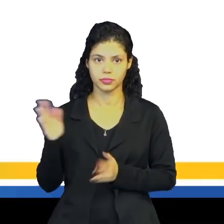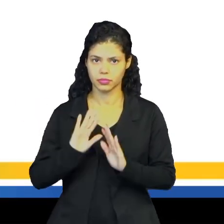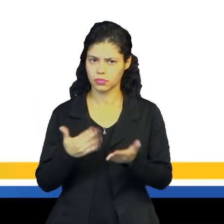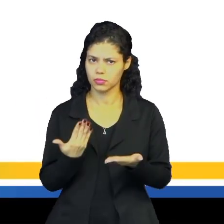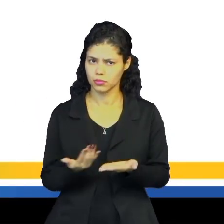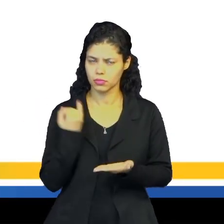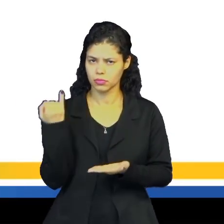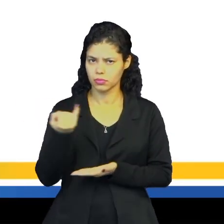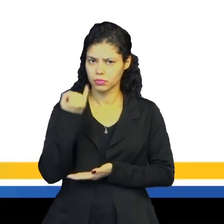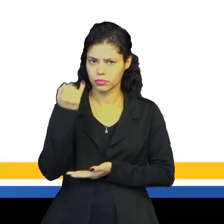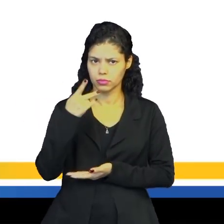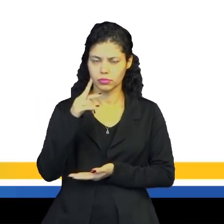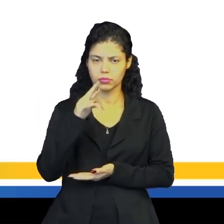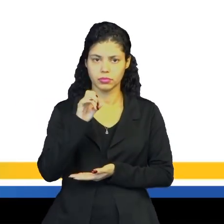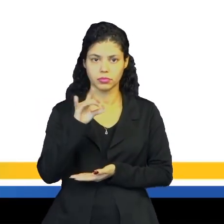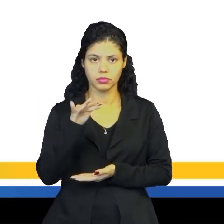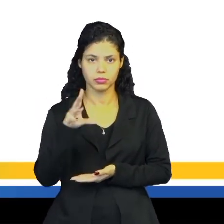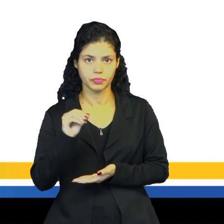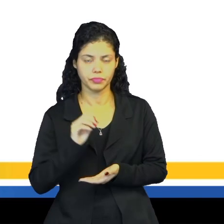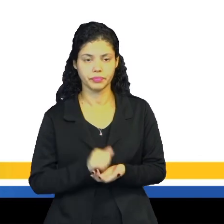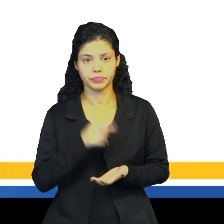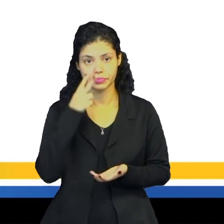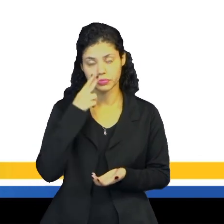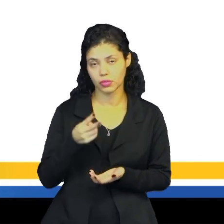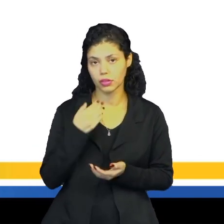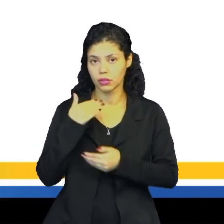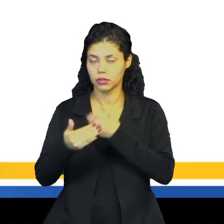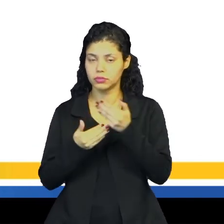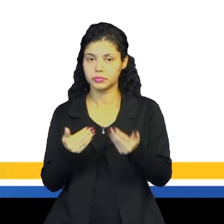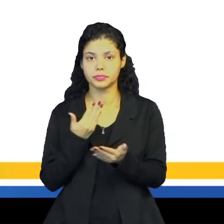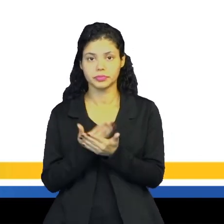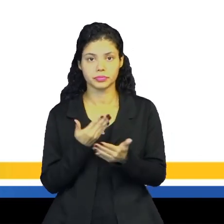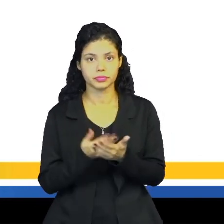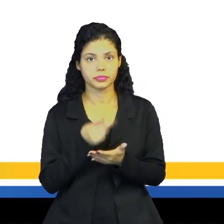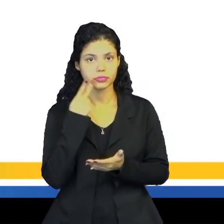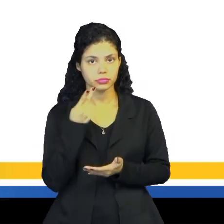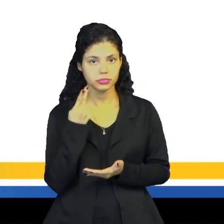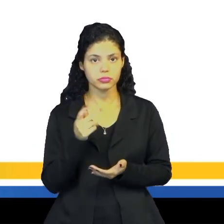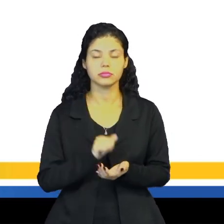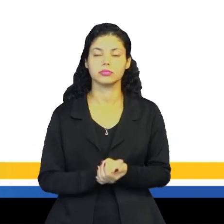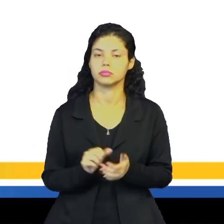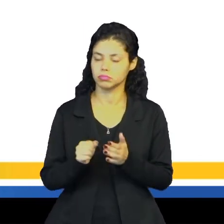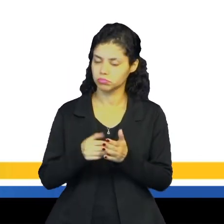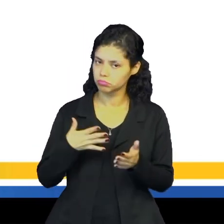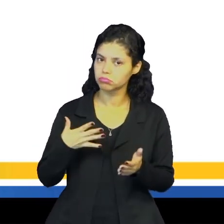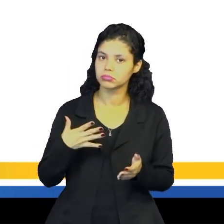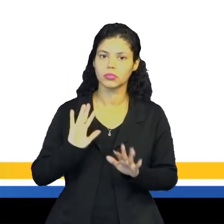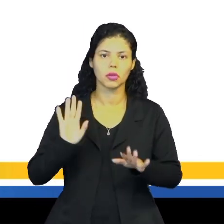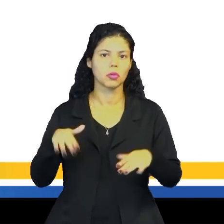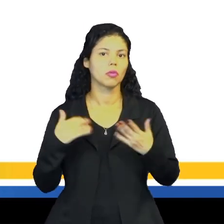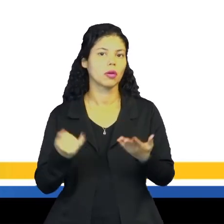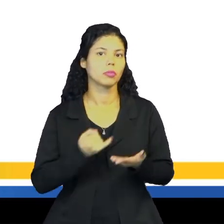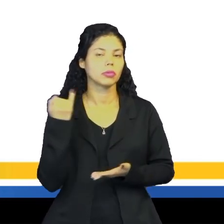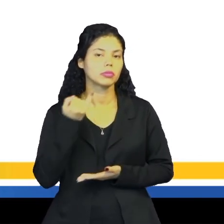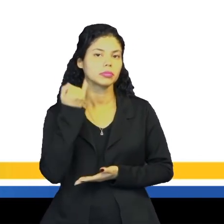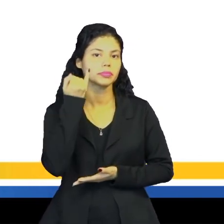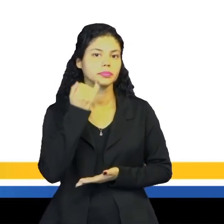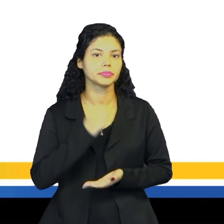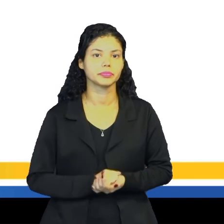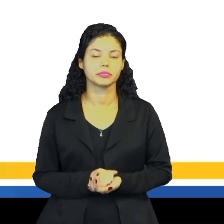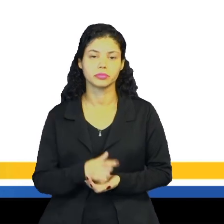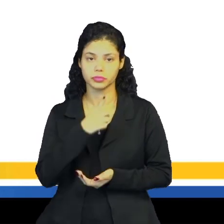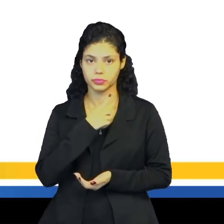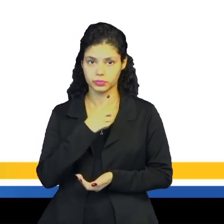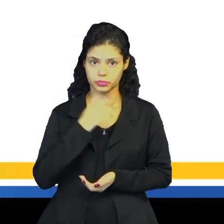Qual a função das preposições? Nós vimos aí durante a aula, né, que nós falamos bastante preposições. Qual é a função delas?